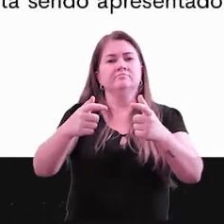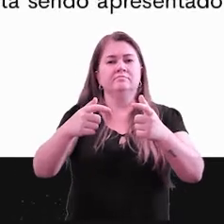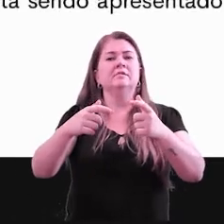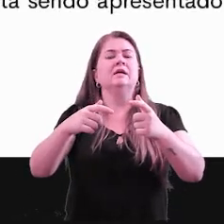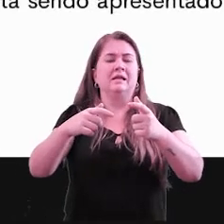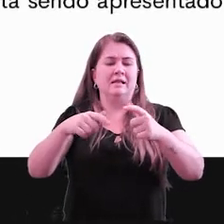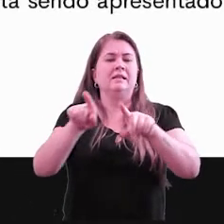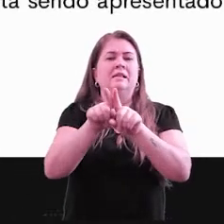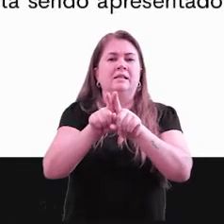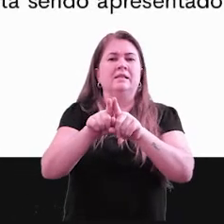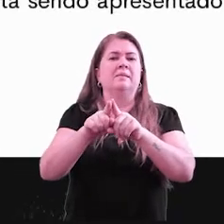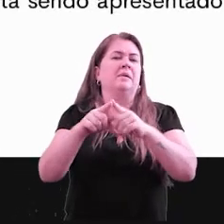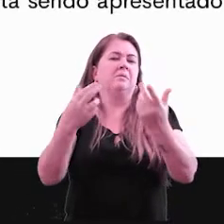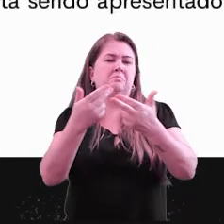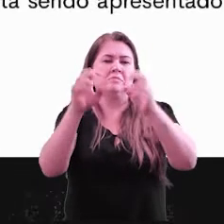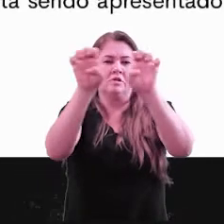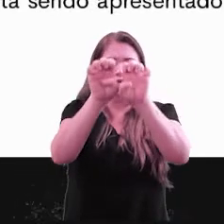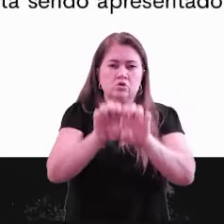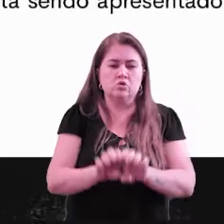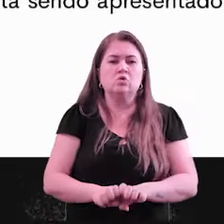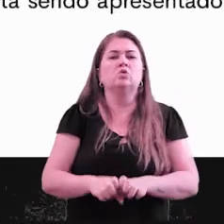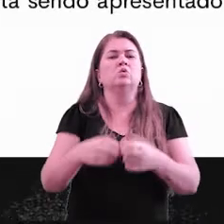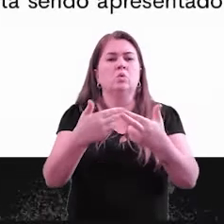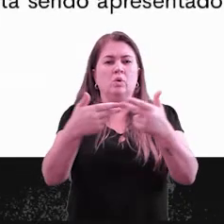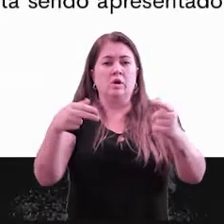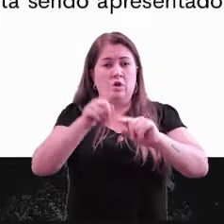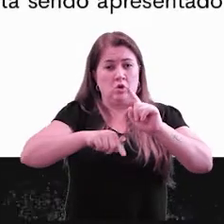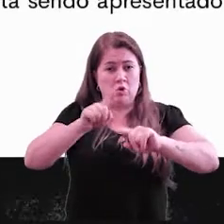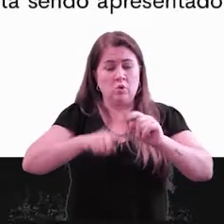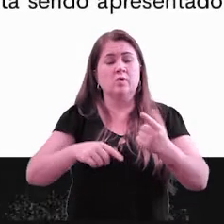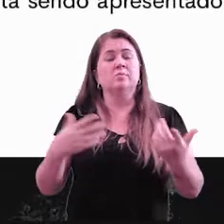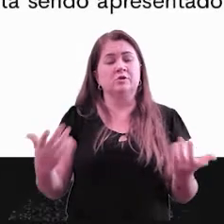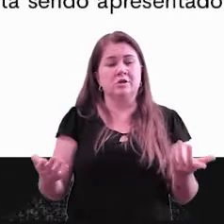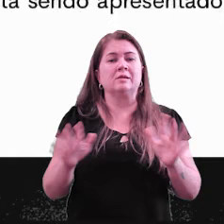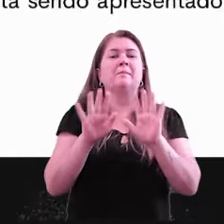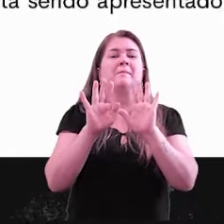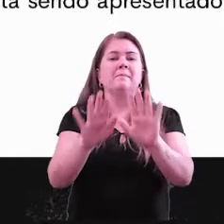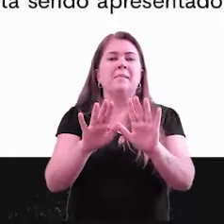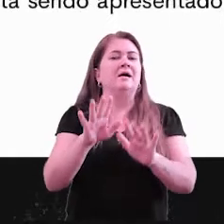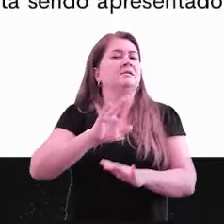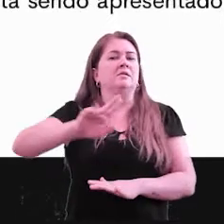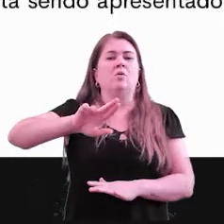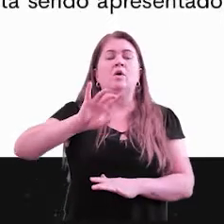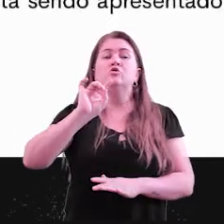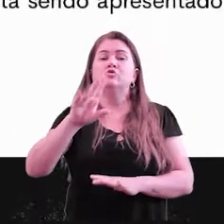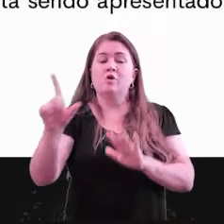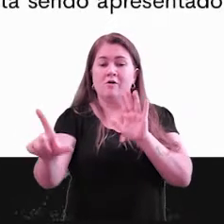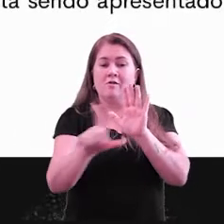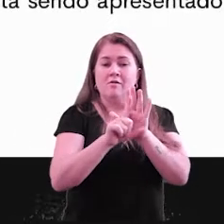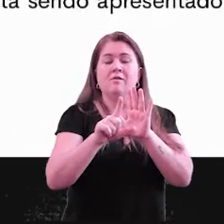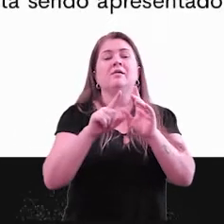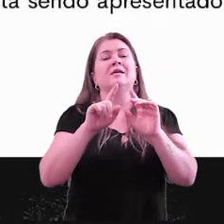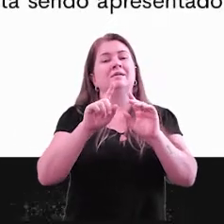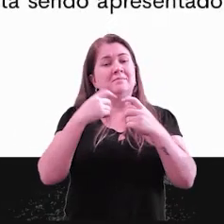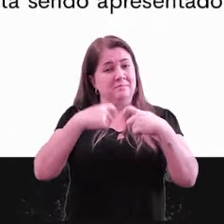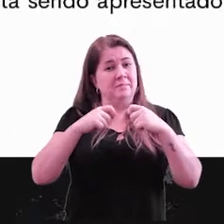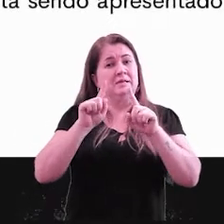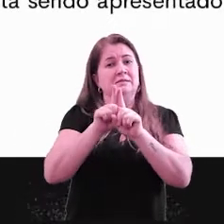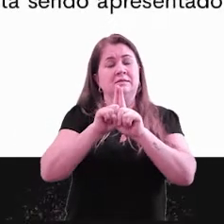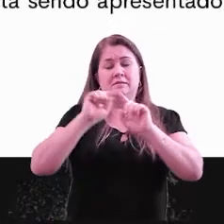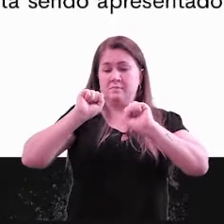elementos, que apesar da abrangente legislação, um esforço maior por parte da sociedade seria necessário para promover